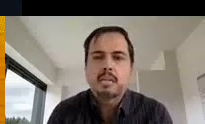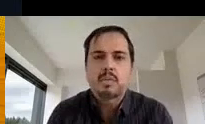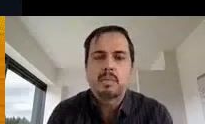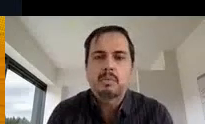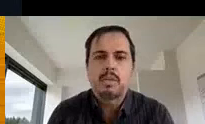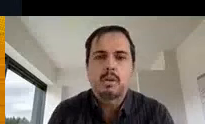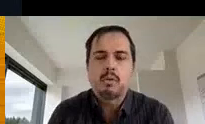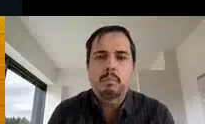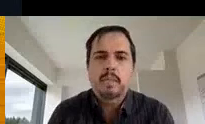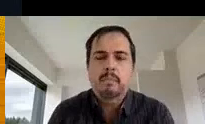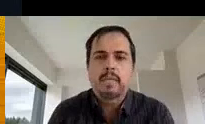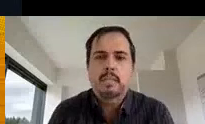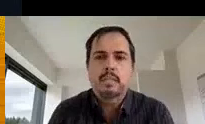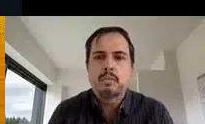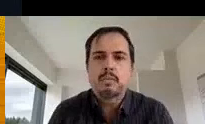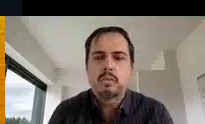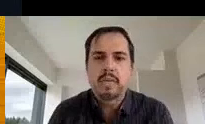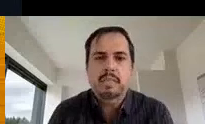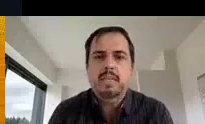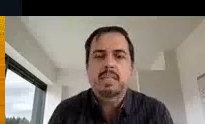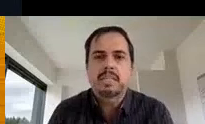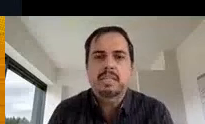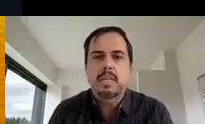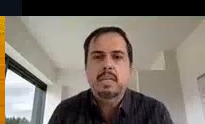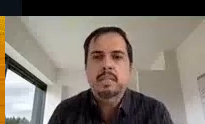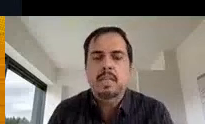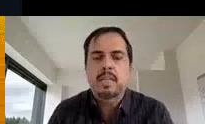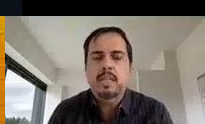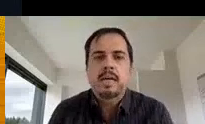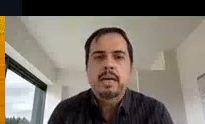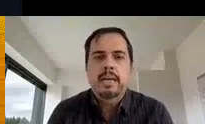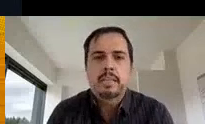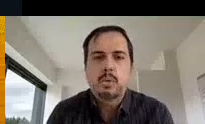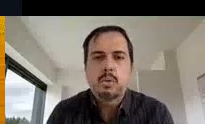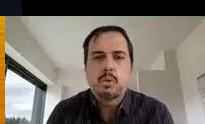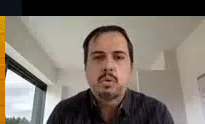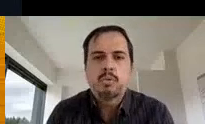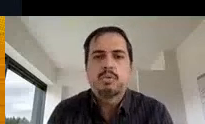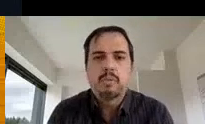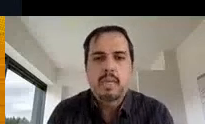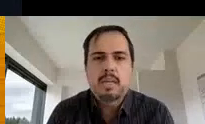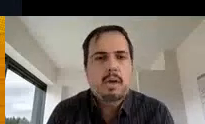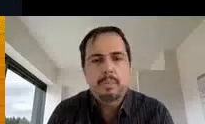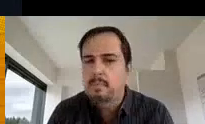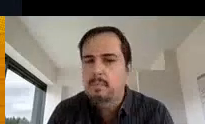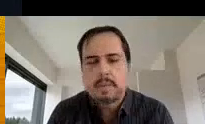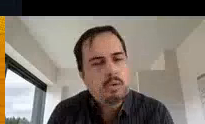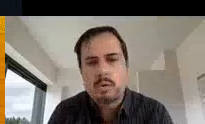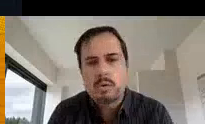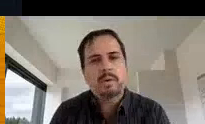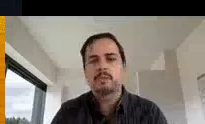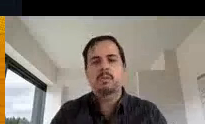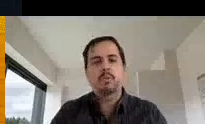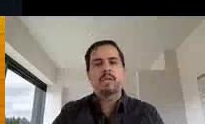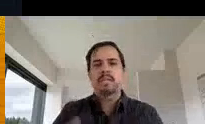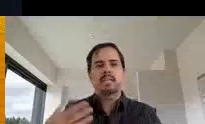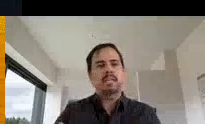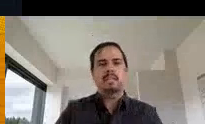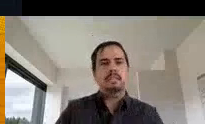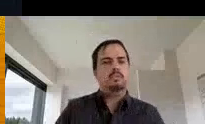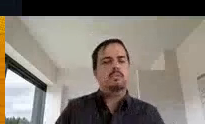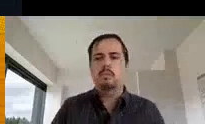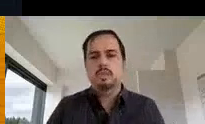aconteça. Isso demonstra completamente o seu mindset, tá? De novo, no mínimo, a primeira pessoa,